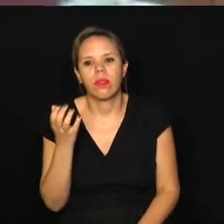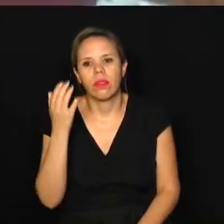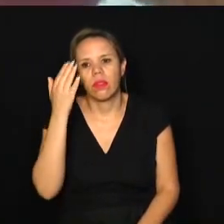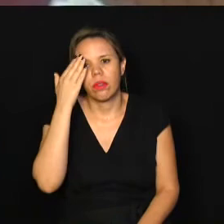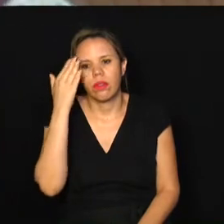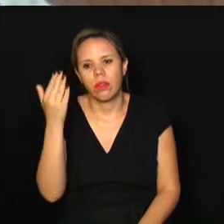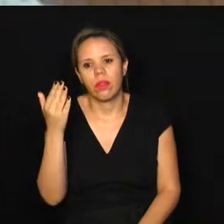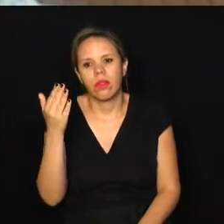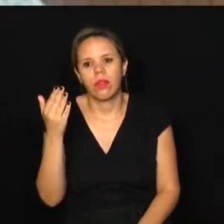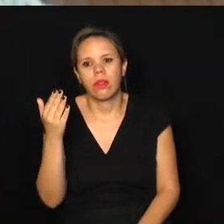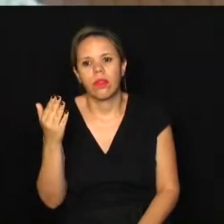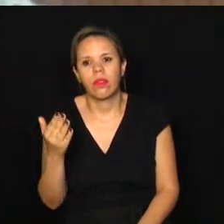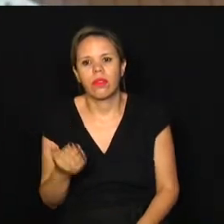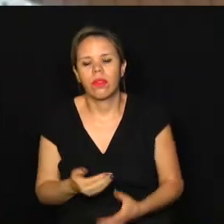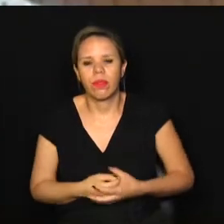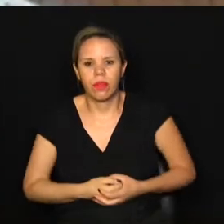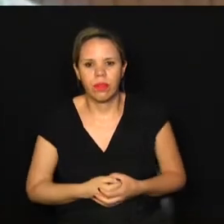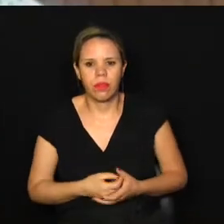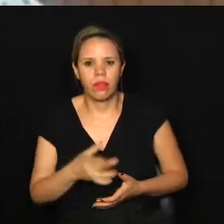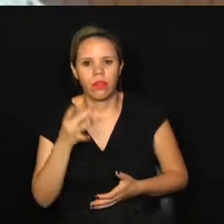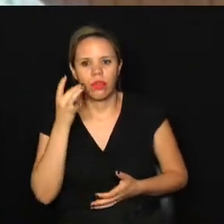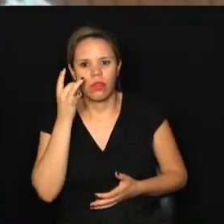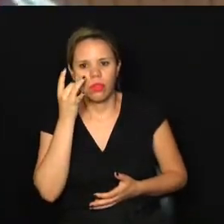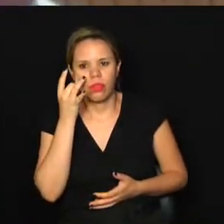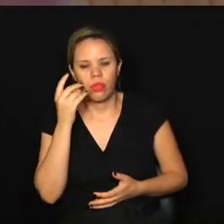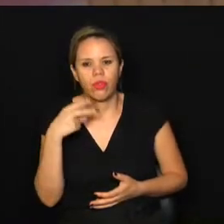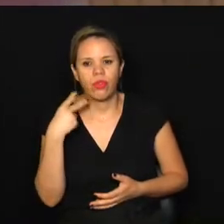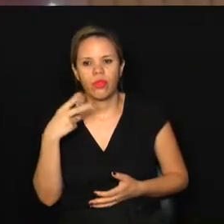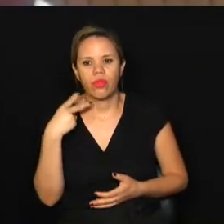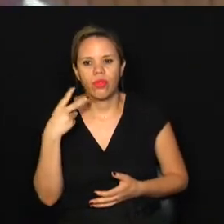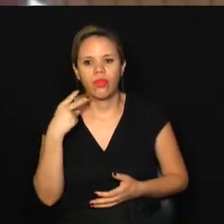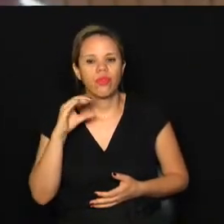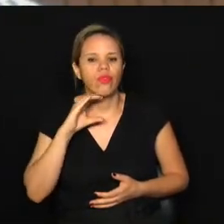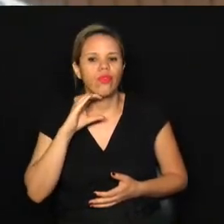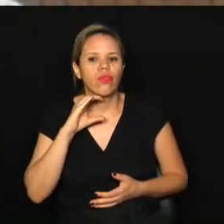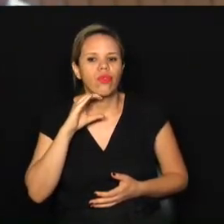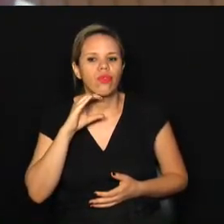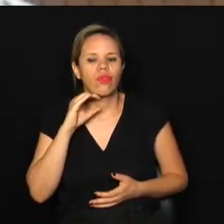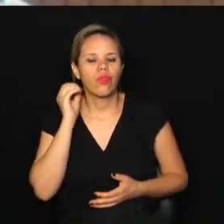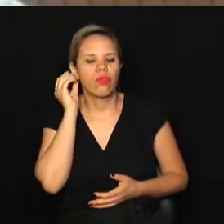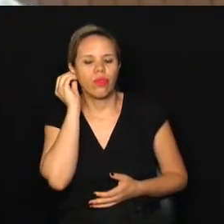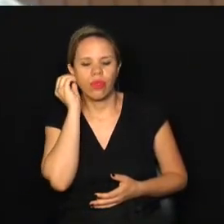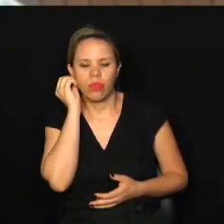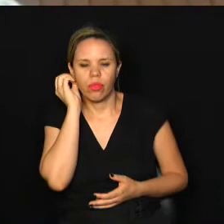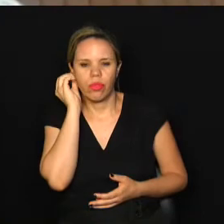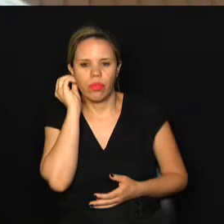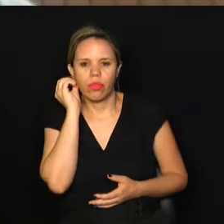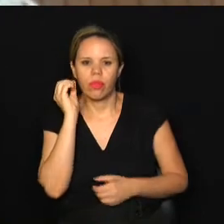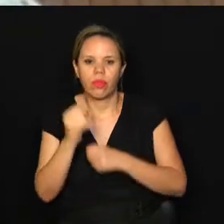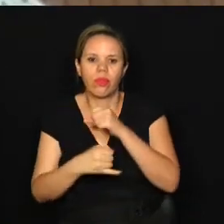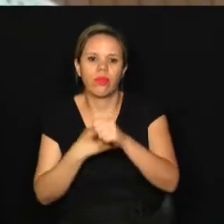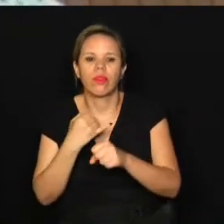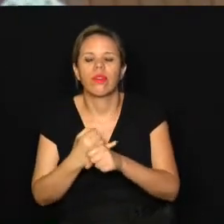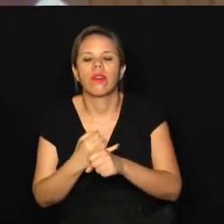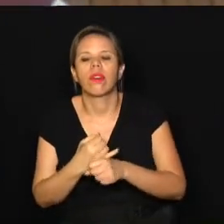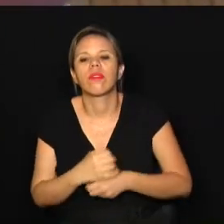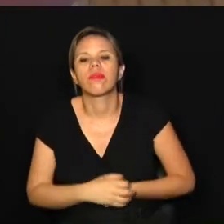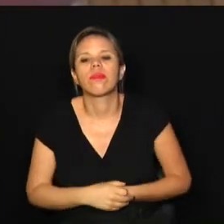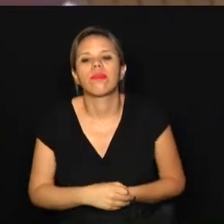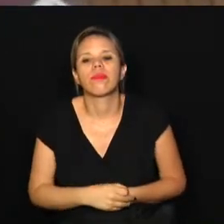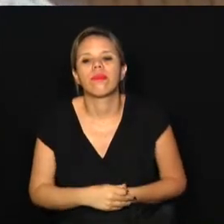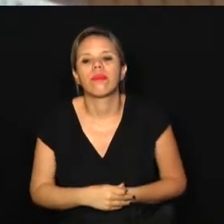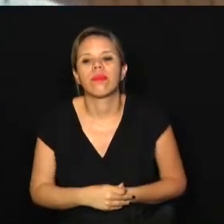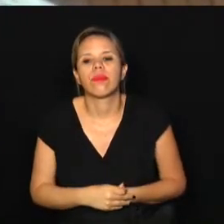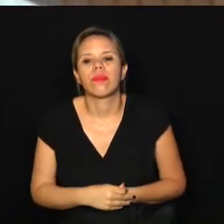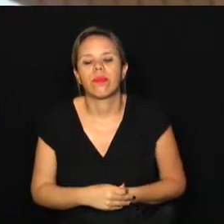agradecer a presença do nobre vereador também, Carlão, do PT, que se faz presente remotamente,